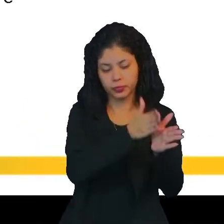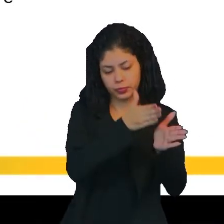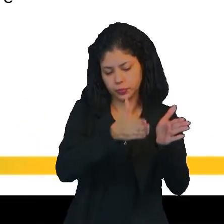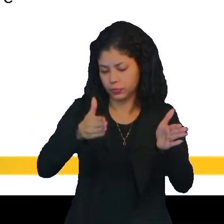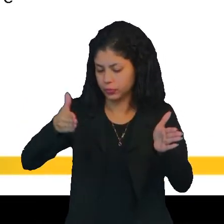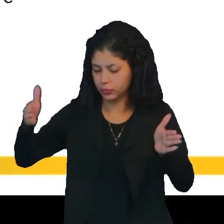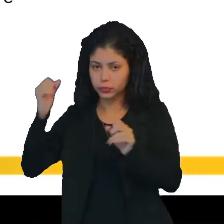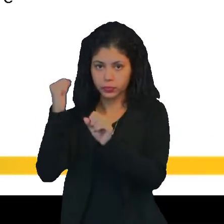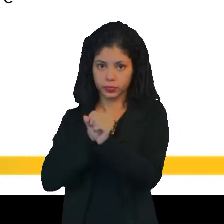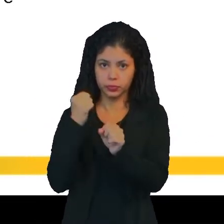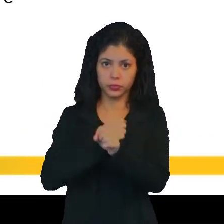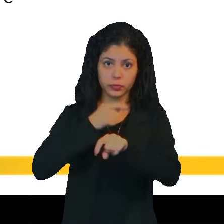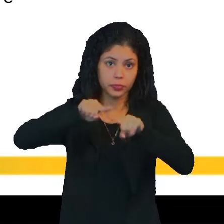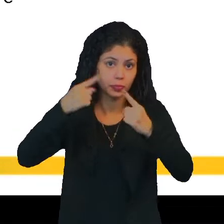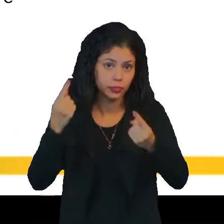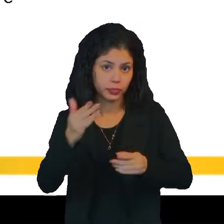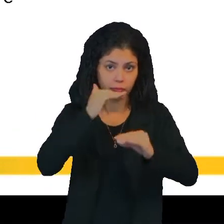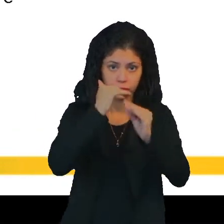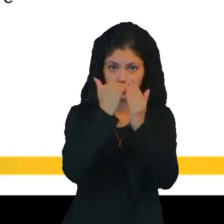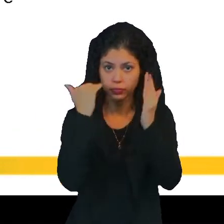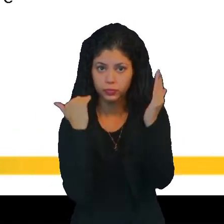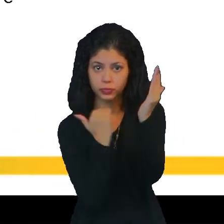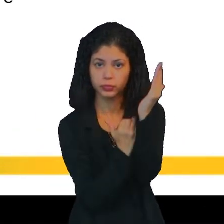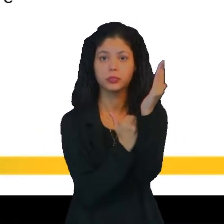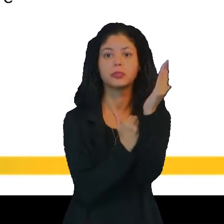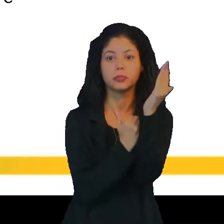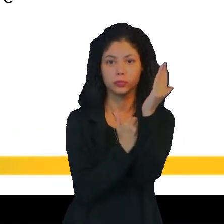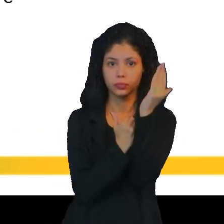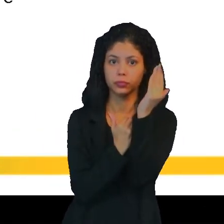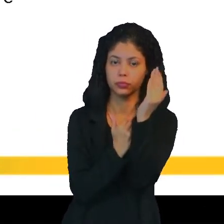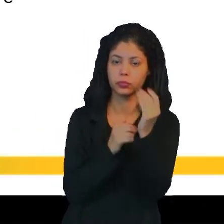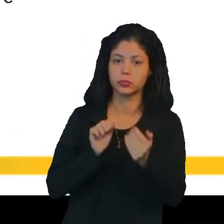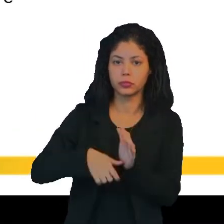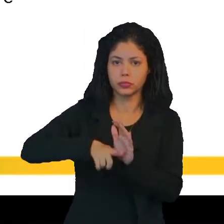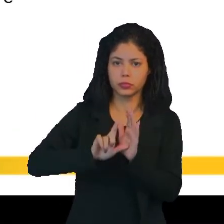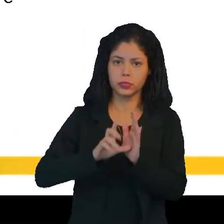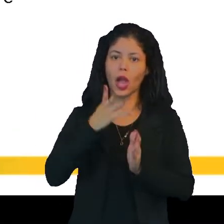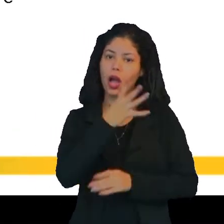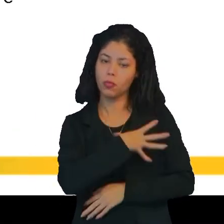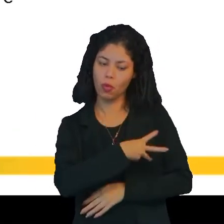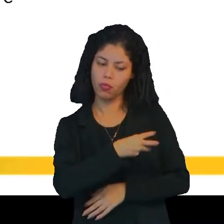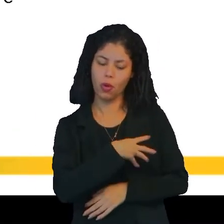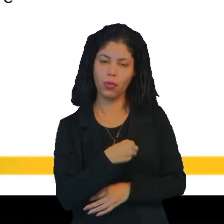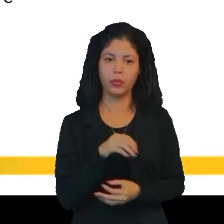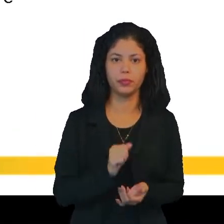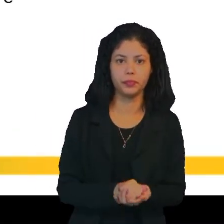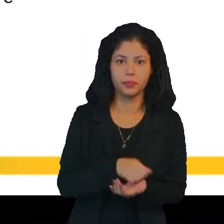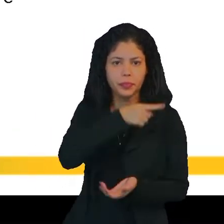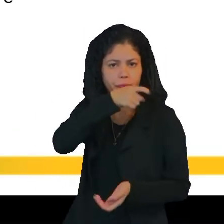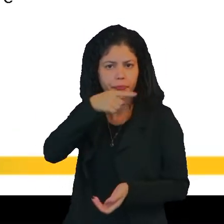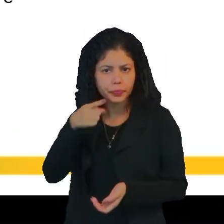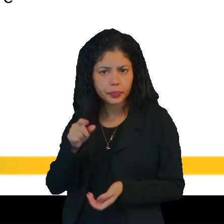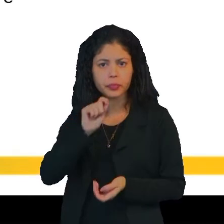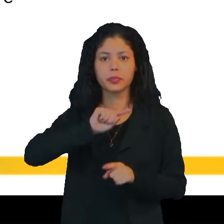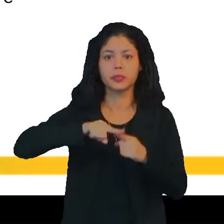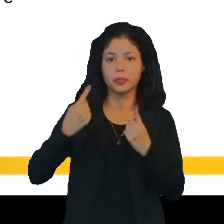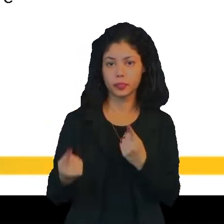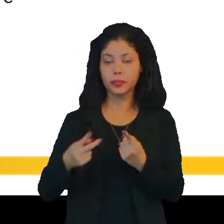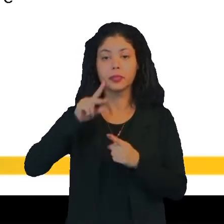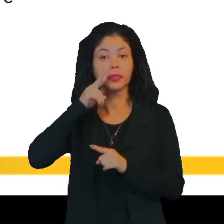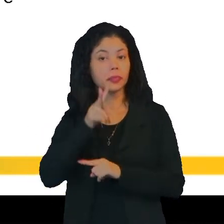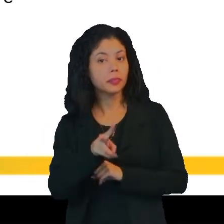sequência evolutiva em anos. Mais abaixo, eu tenho um possível ancestral de mamífero, né, que ele parece mais um rato. Então,